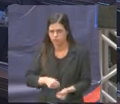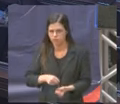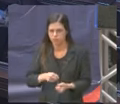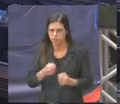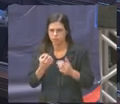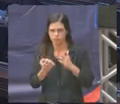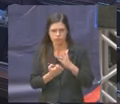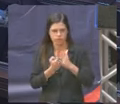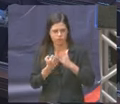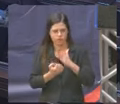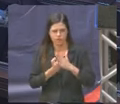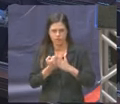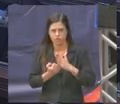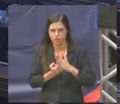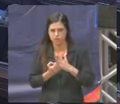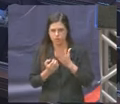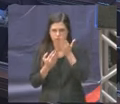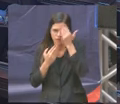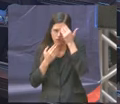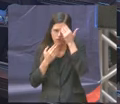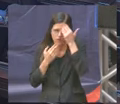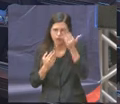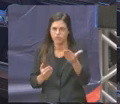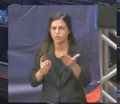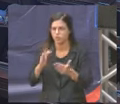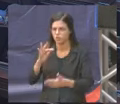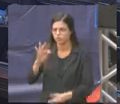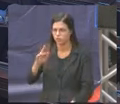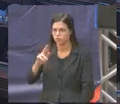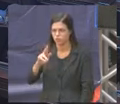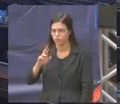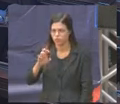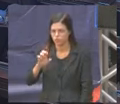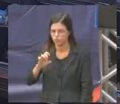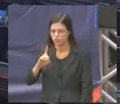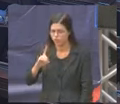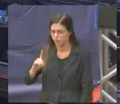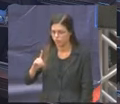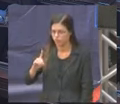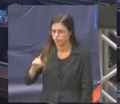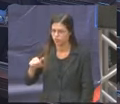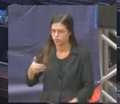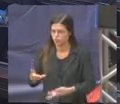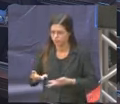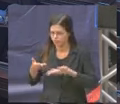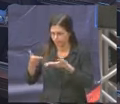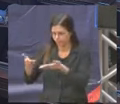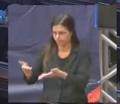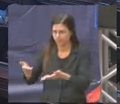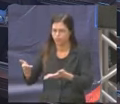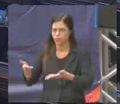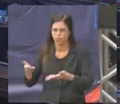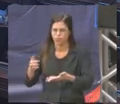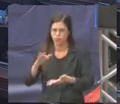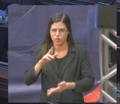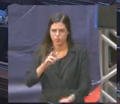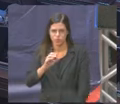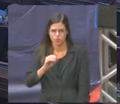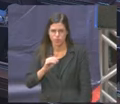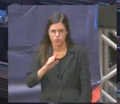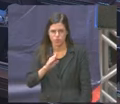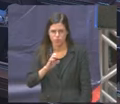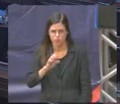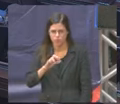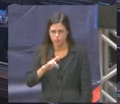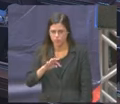Okay. Agradeço aí o Fred Lima aí pelo convite, o Robert Janssen também, que fez o nosso